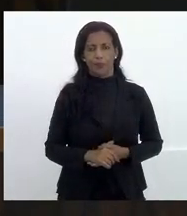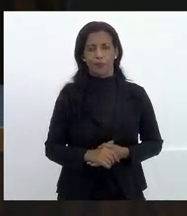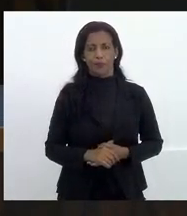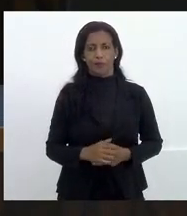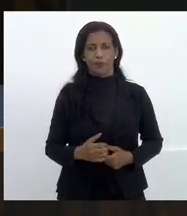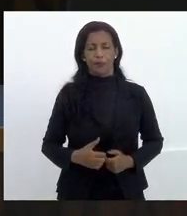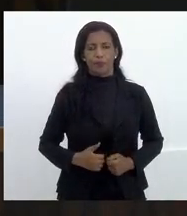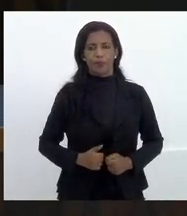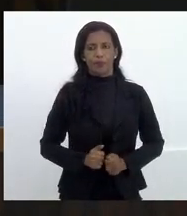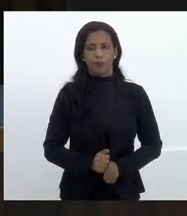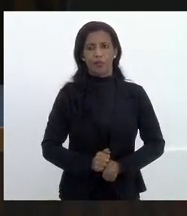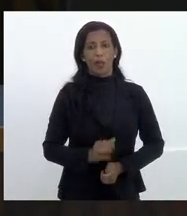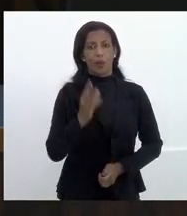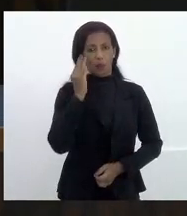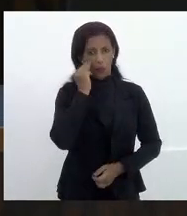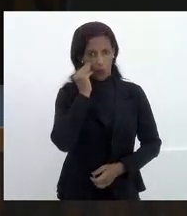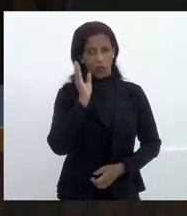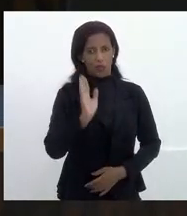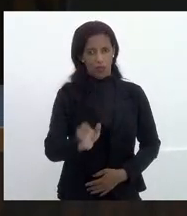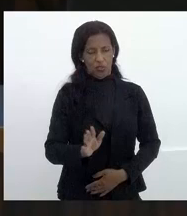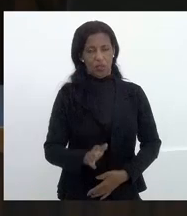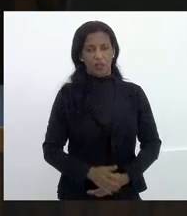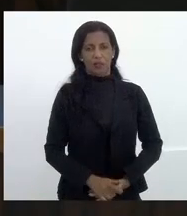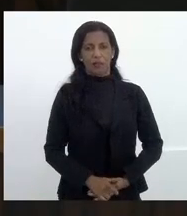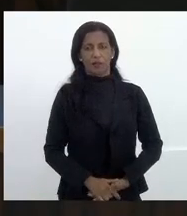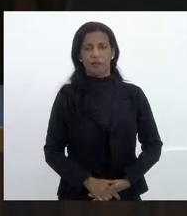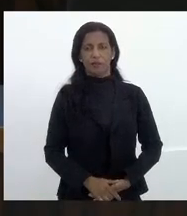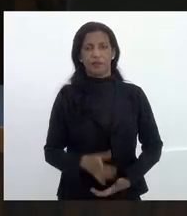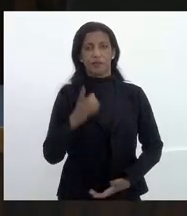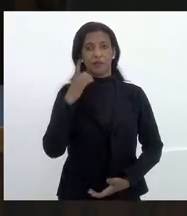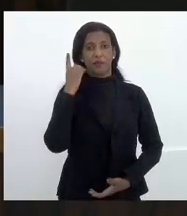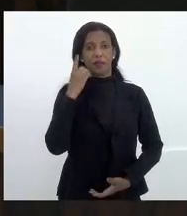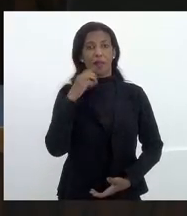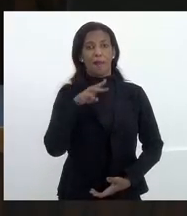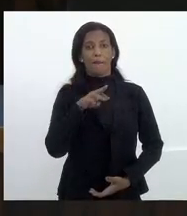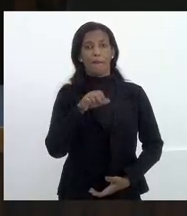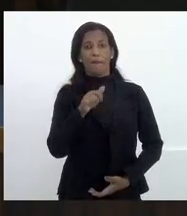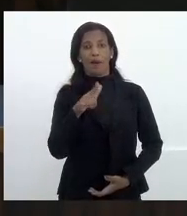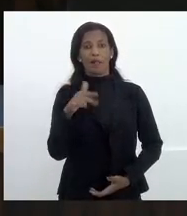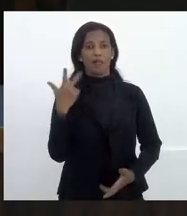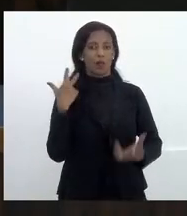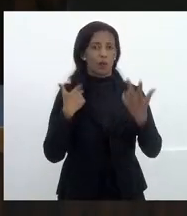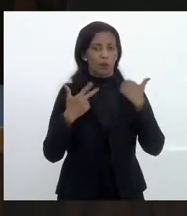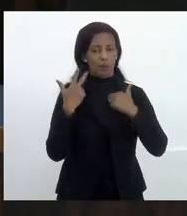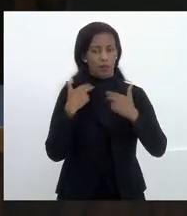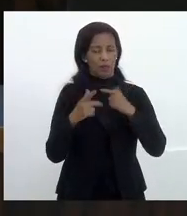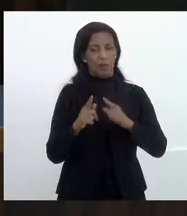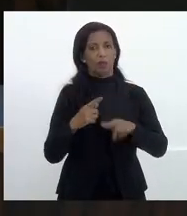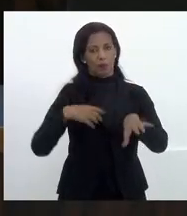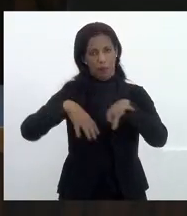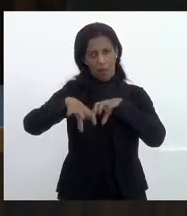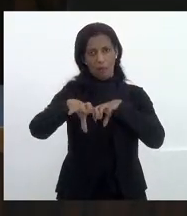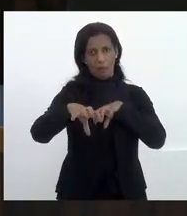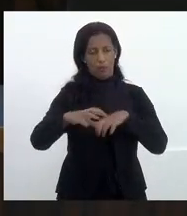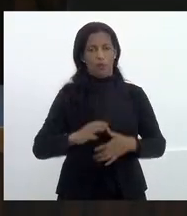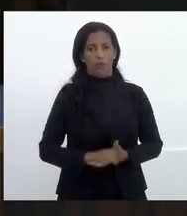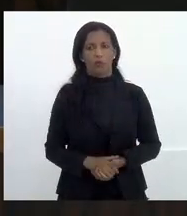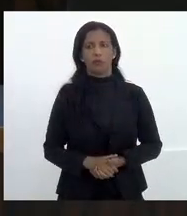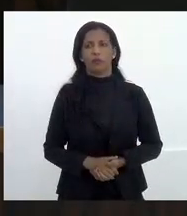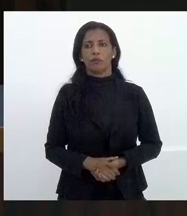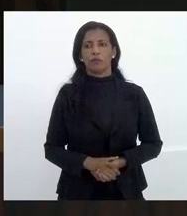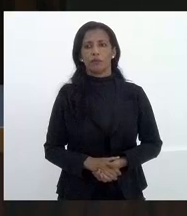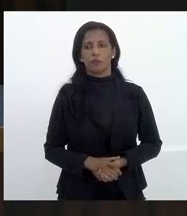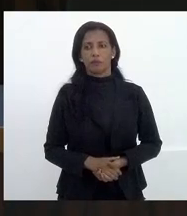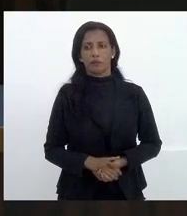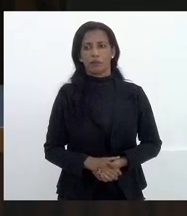também Deputado à Mônica Francisco de assentada ao Deputado Marcelo cabeleireiro que está nos acompanhando por via remota a gente não